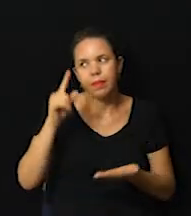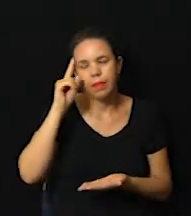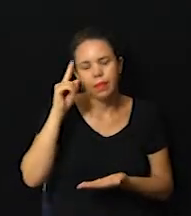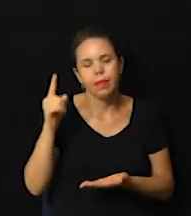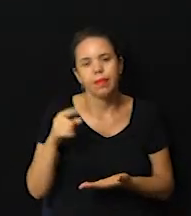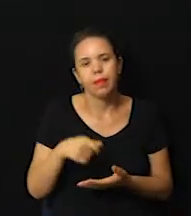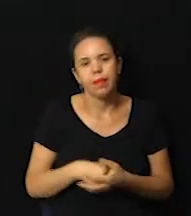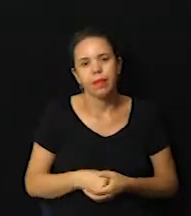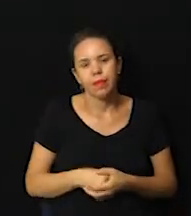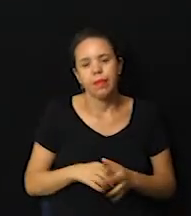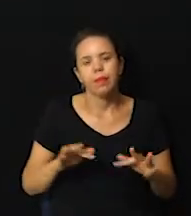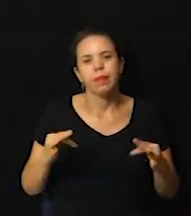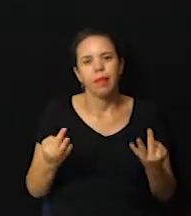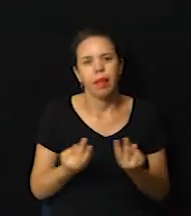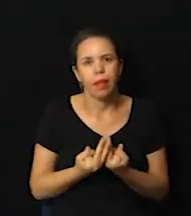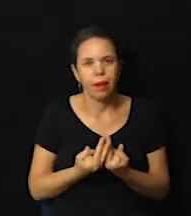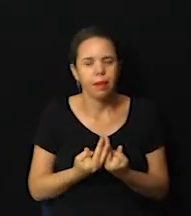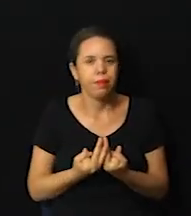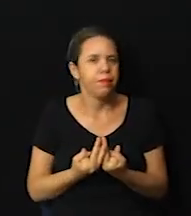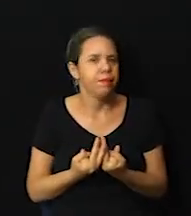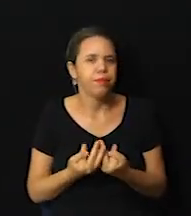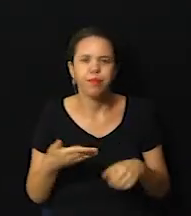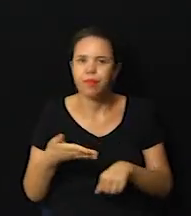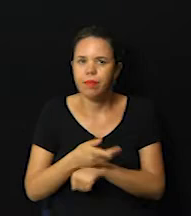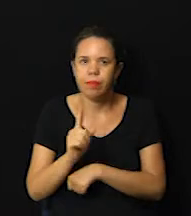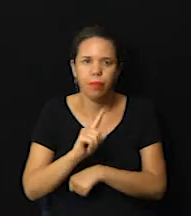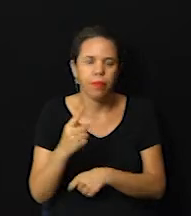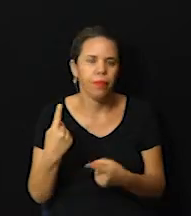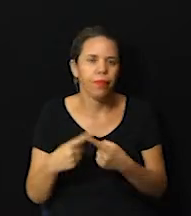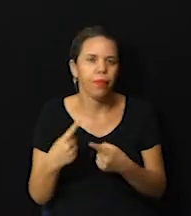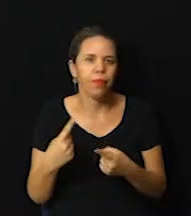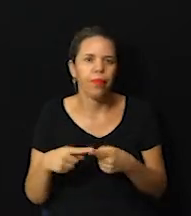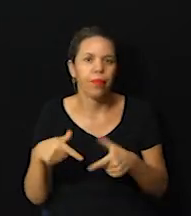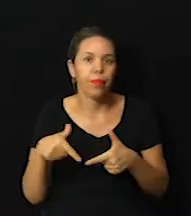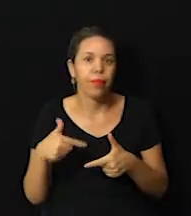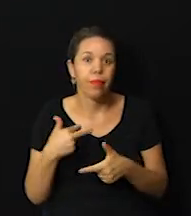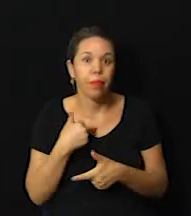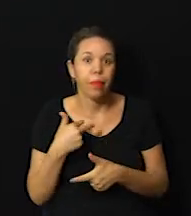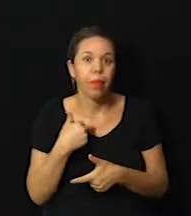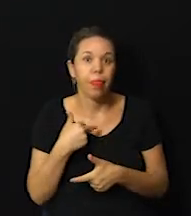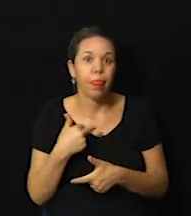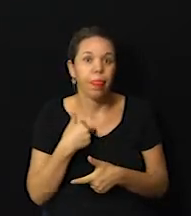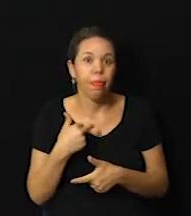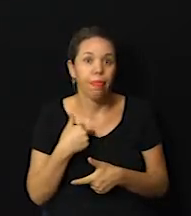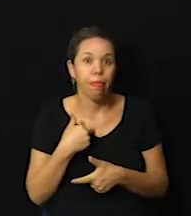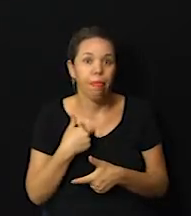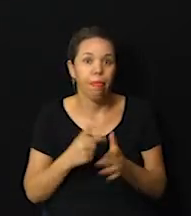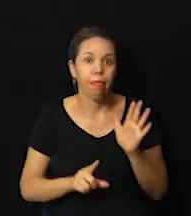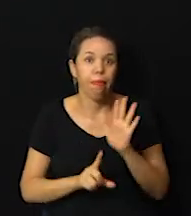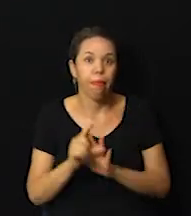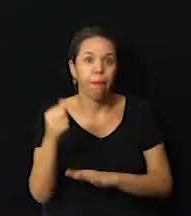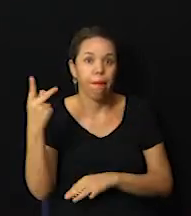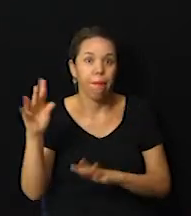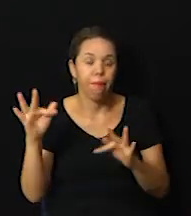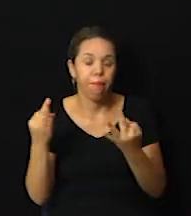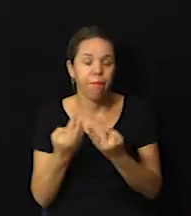dia, os pais, as famílias não acabam participando porque eles precisam trabalhar, enfim, para gerar rendas aí para a família.